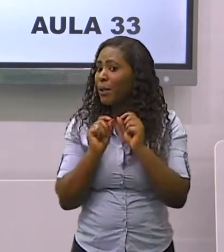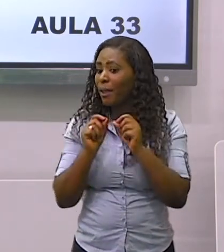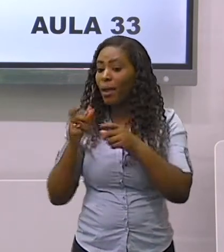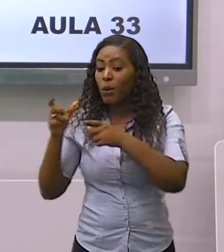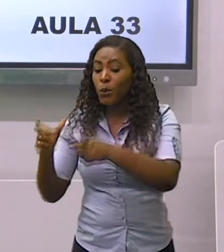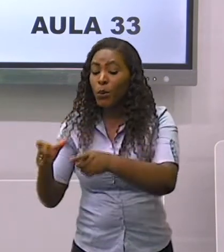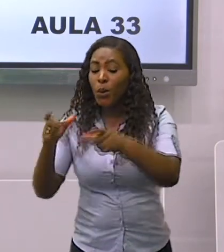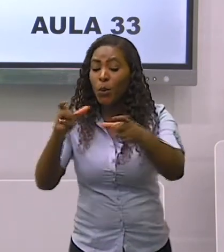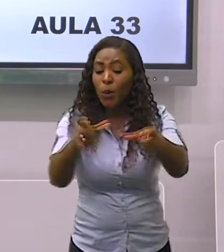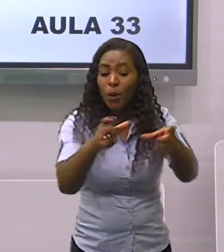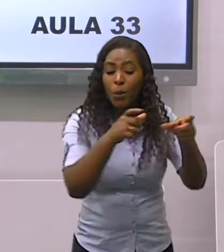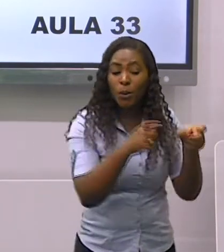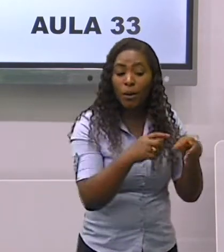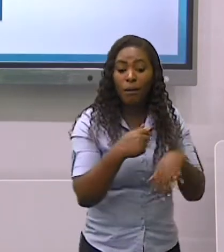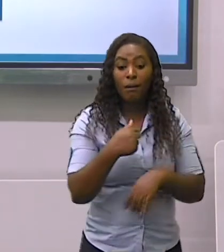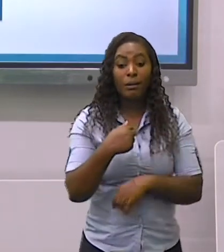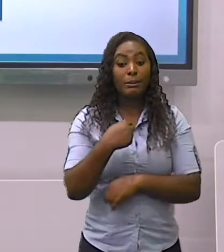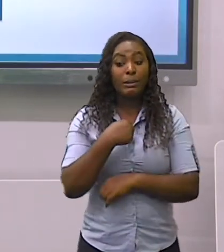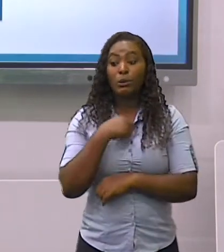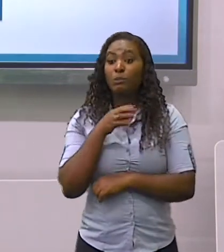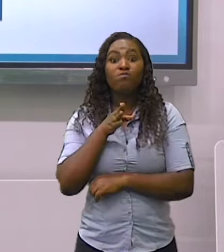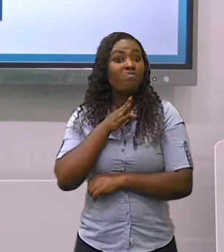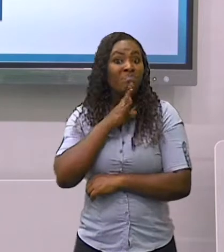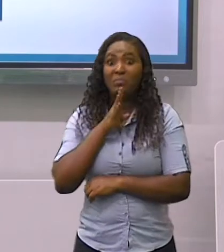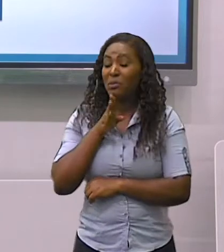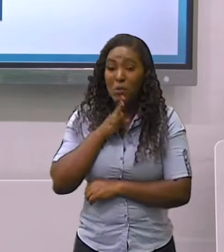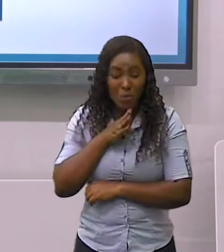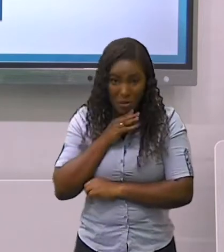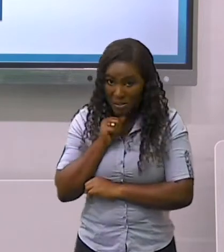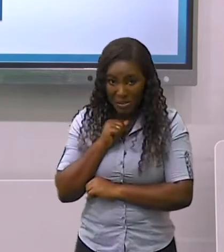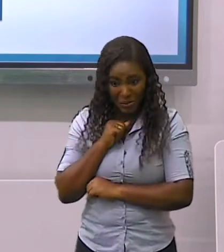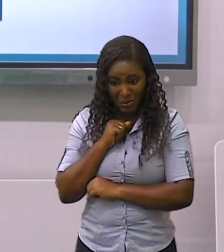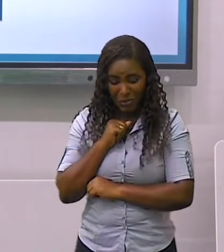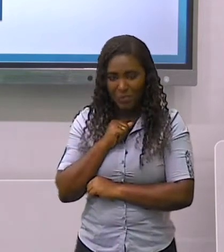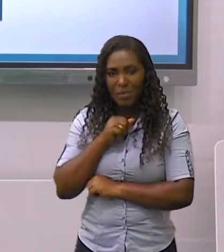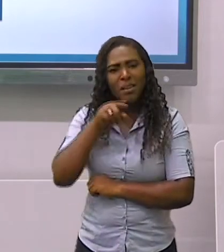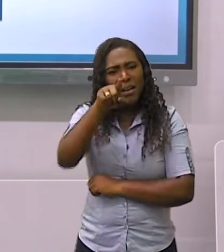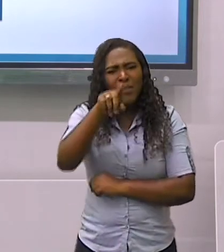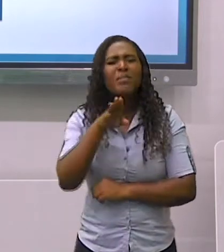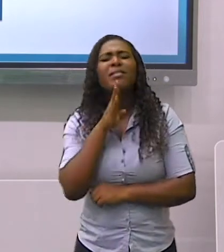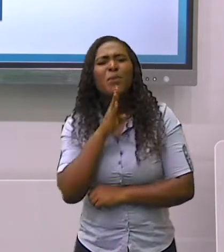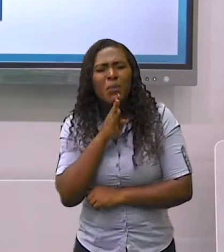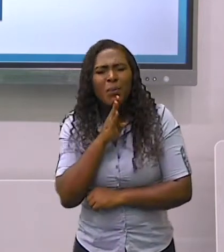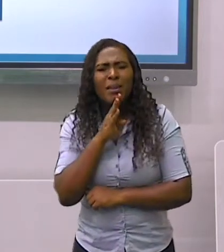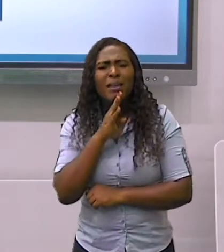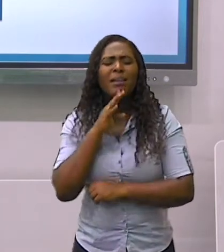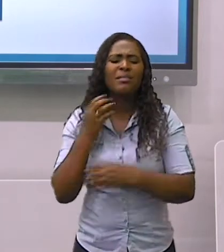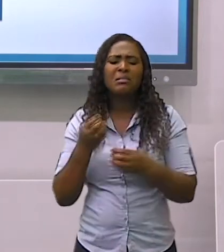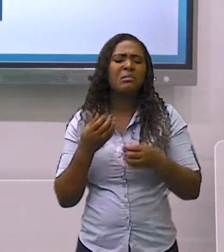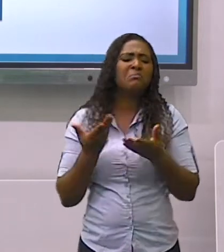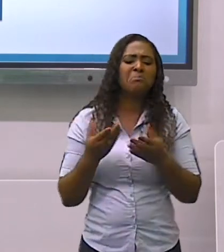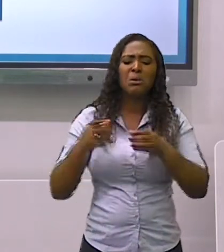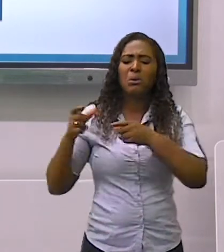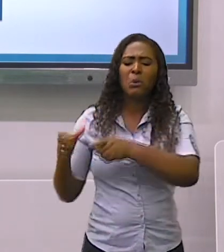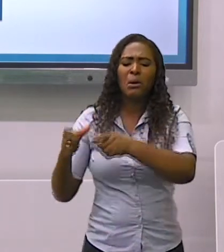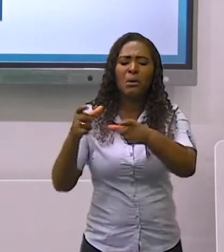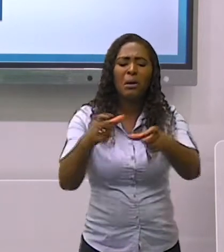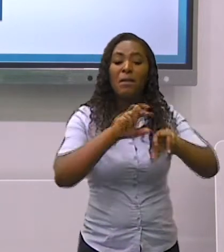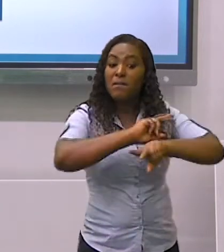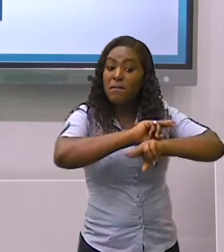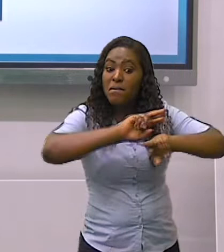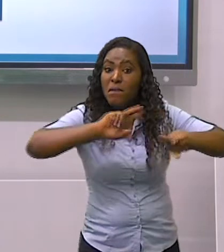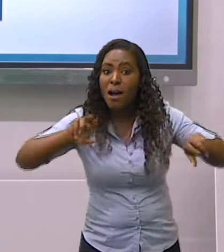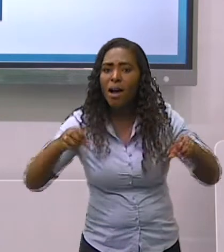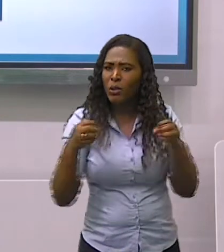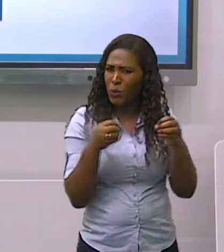aí, você conhece muitos lugares de seu município? Conhece outros